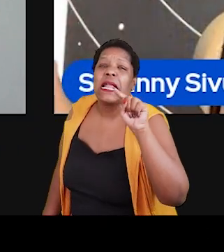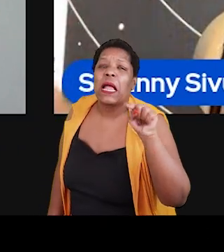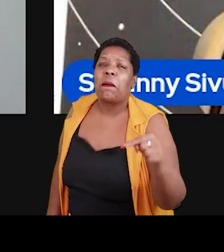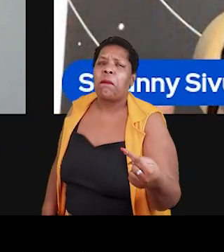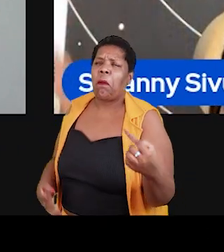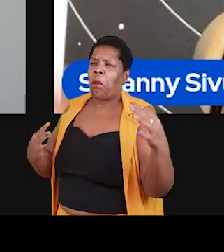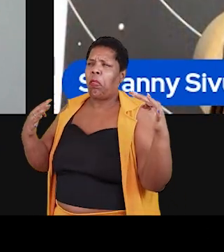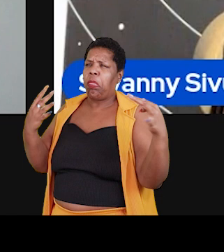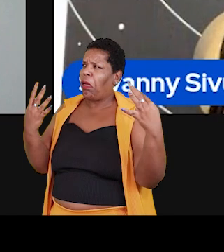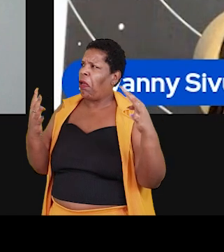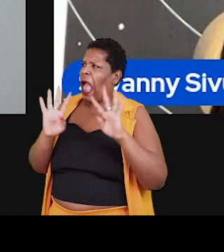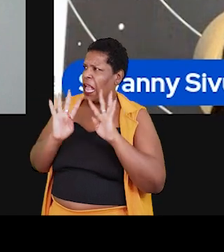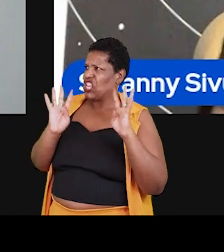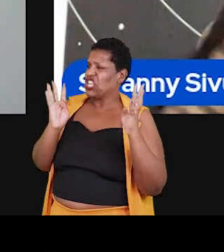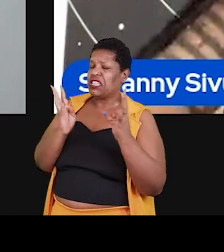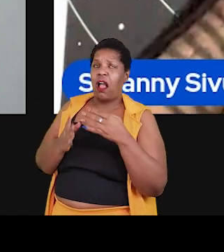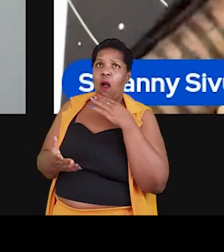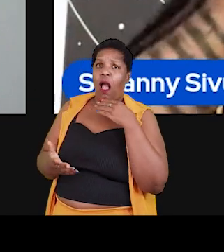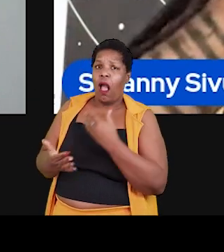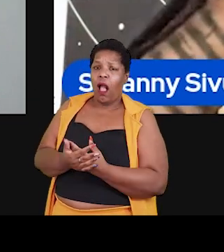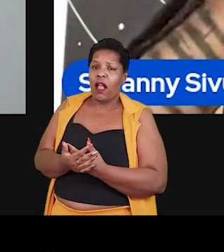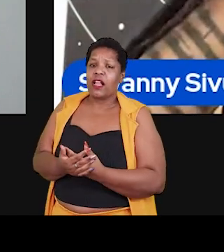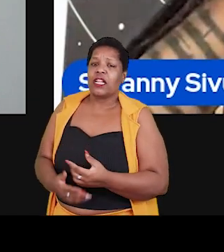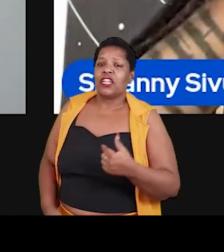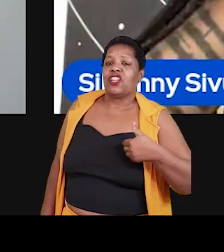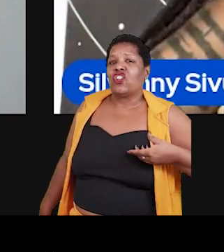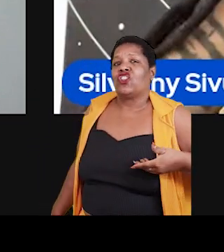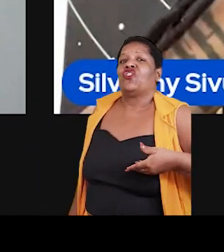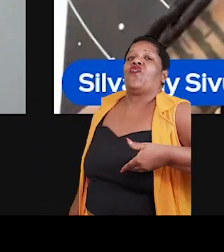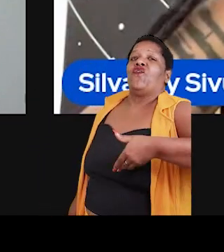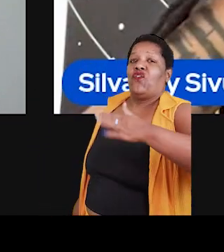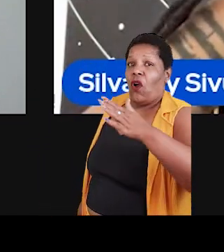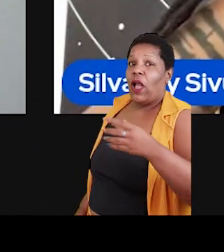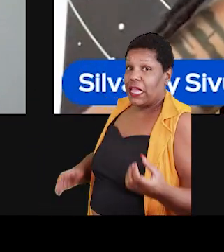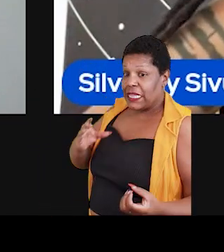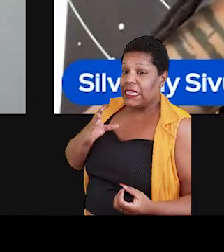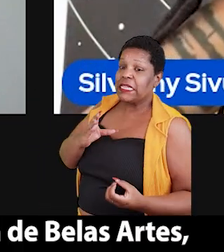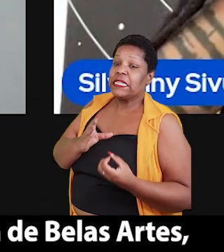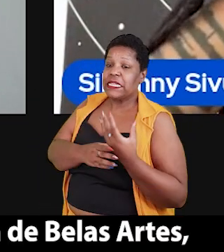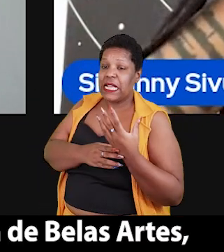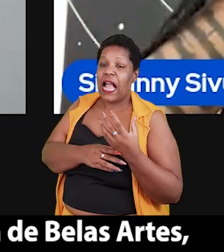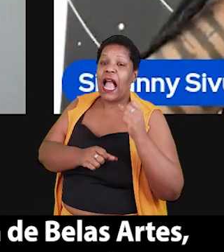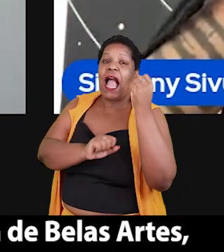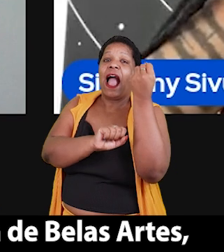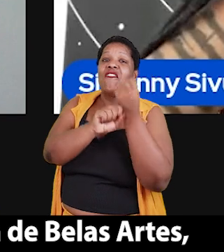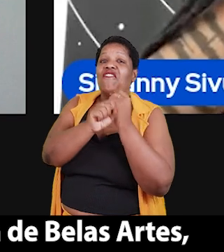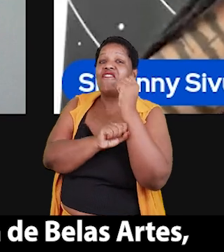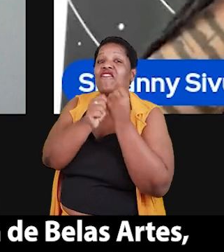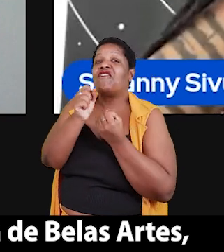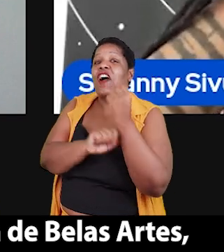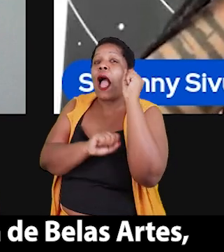ginásio, assim, coisa absurda, assim. E aí a gente foi aonde nasceu a Fábrica de Belas